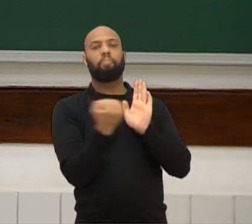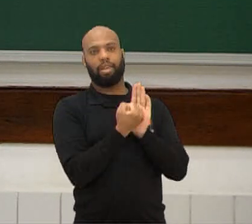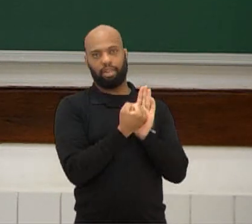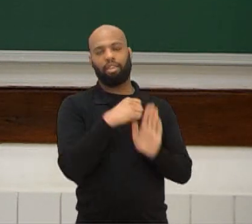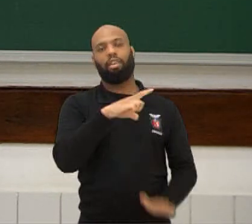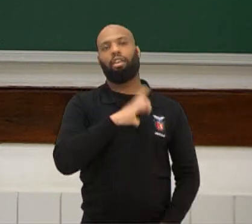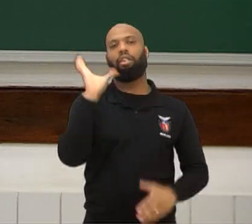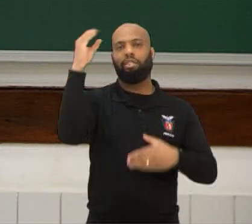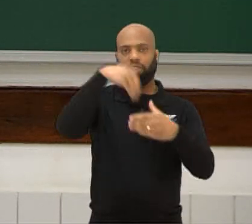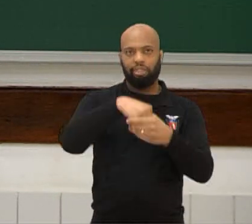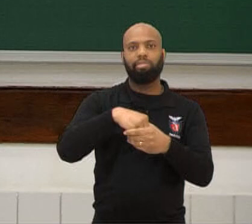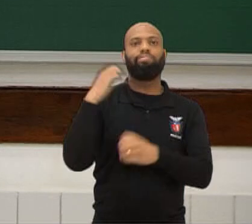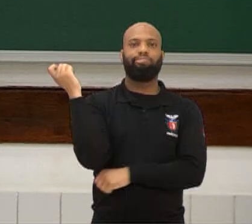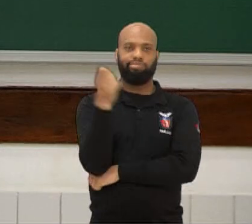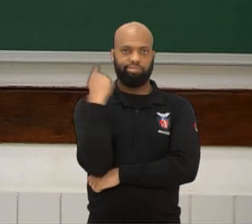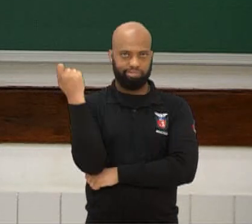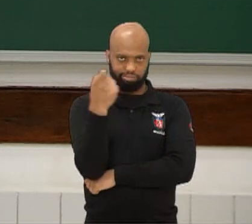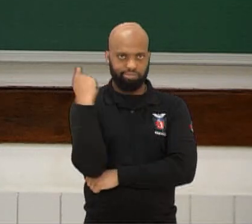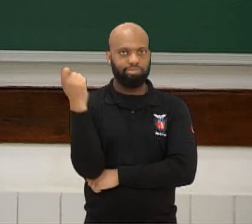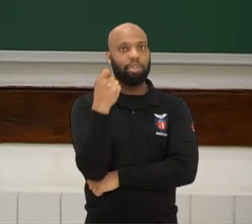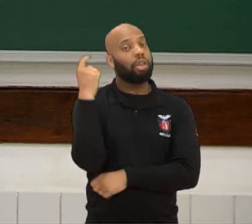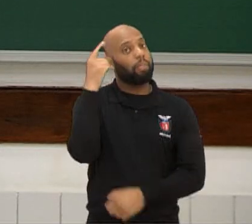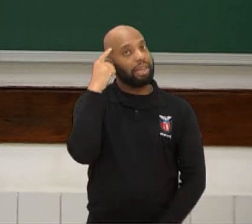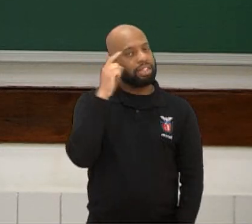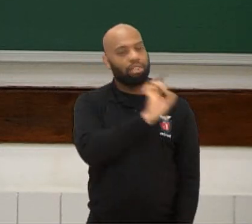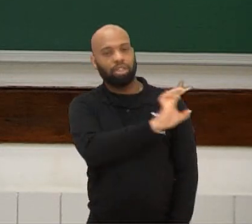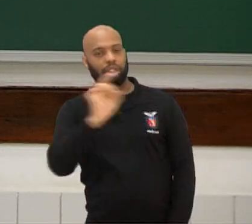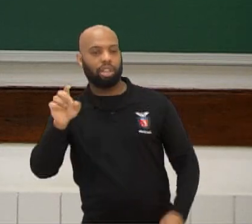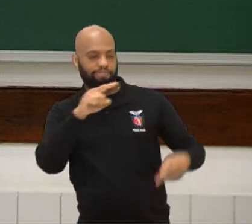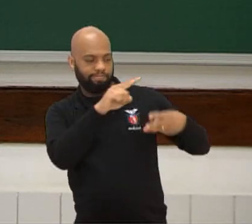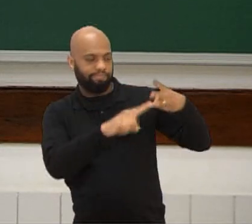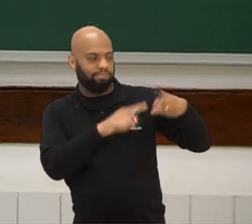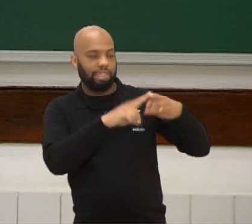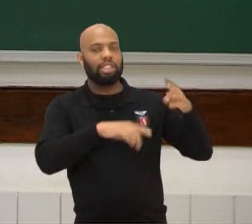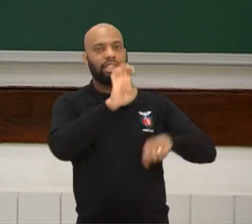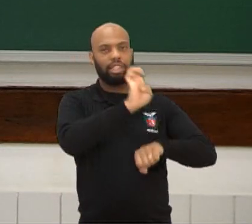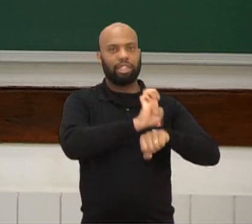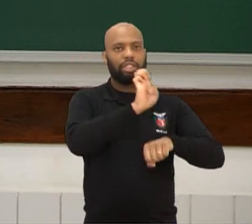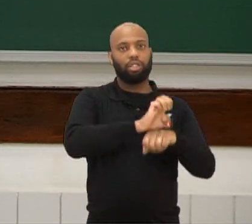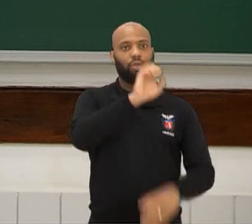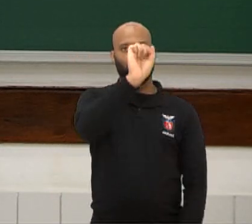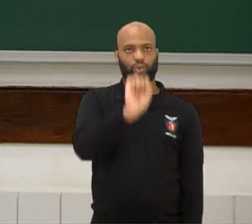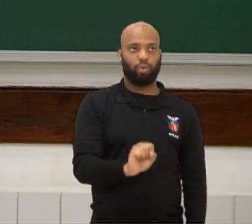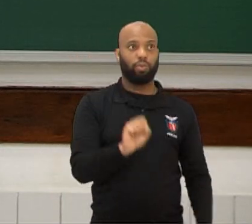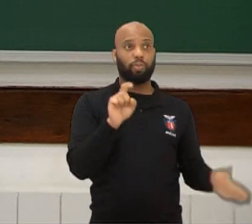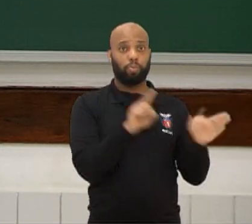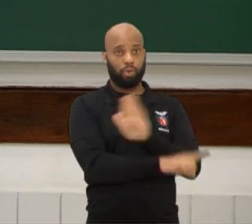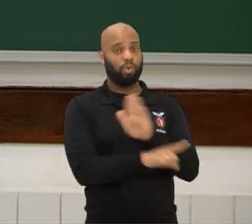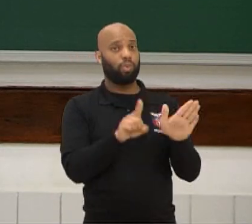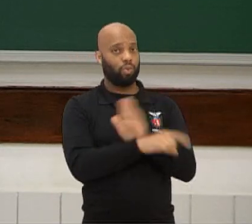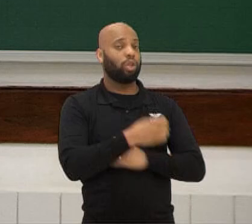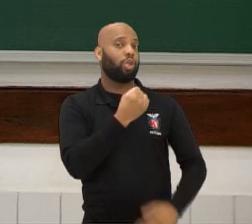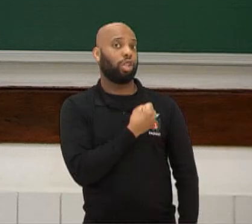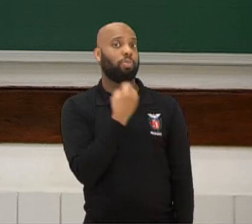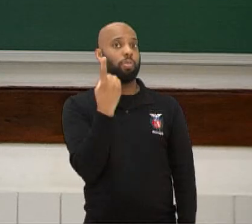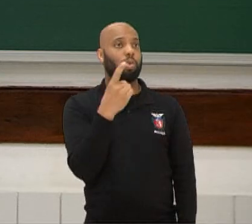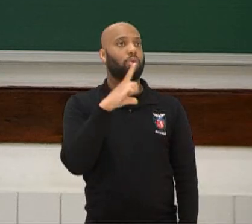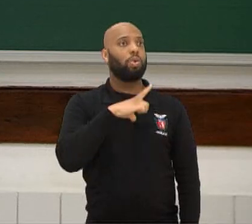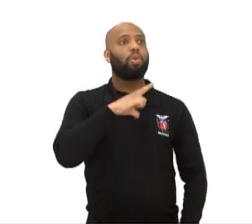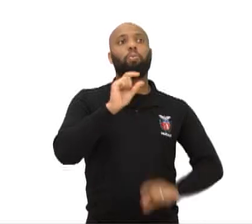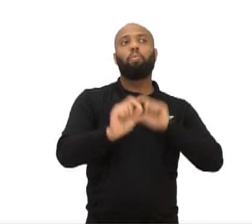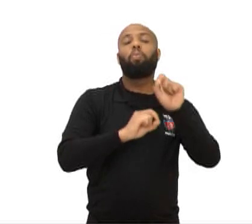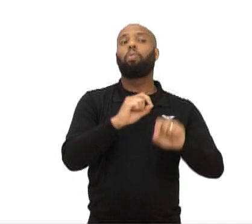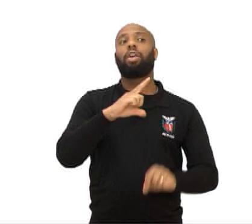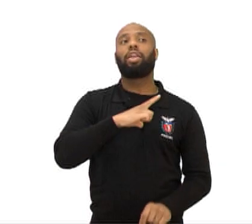e italianos, pensando ali um pouquinho em cada um dos estados da região sul. Primeira atividadezinha ali, vocês